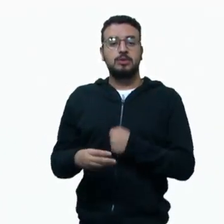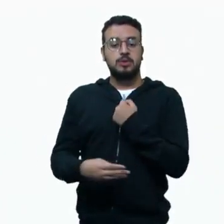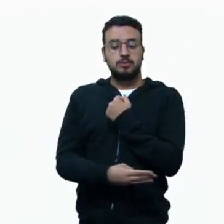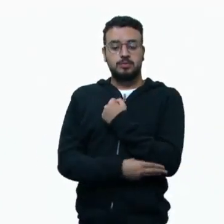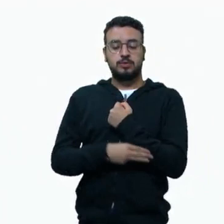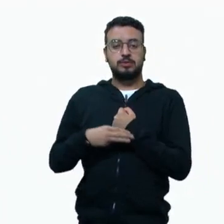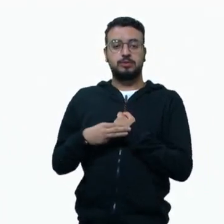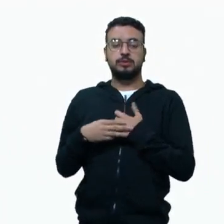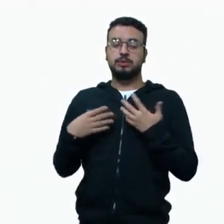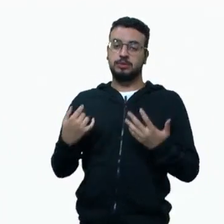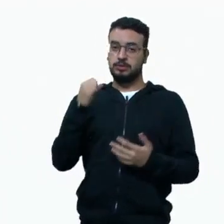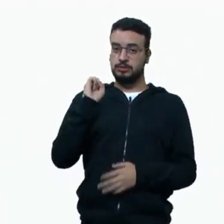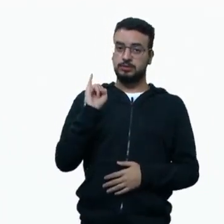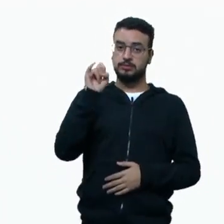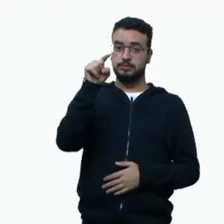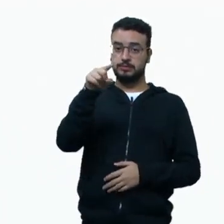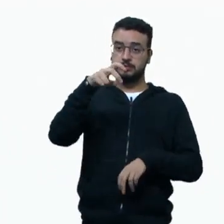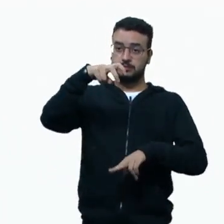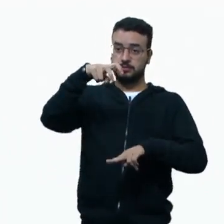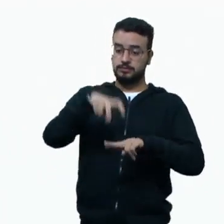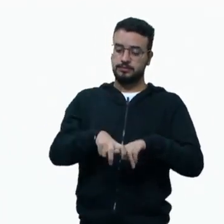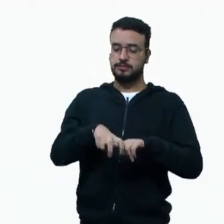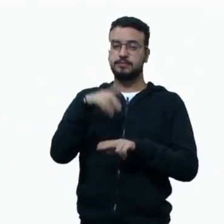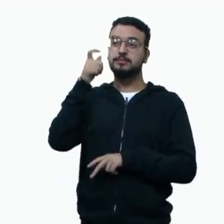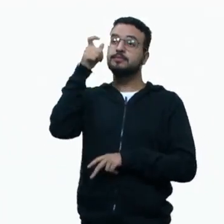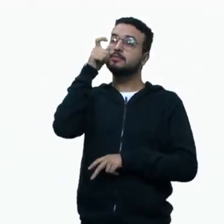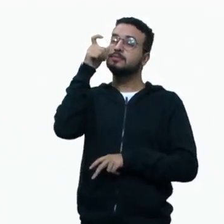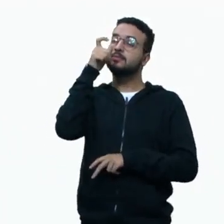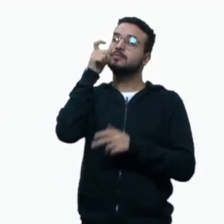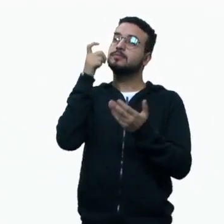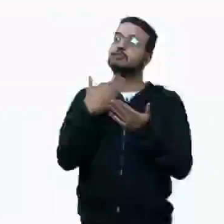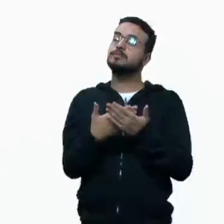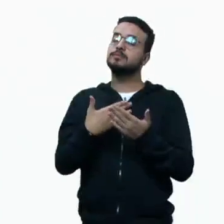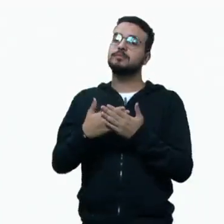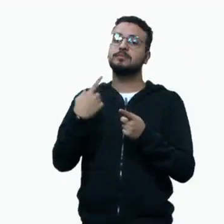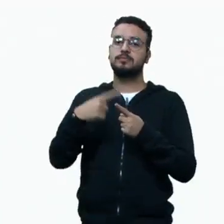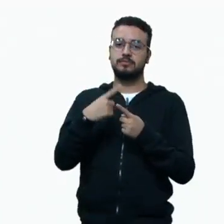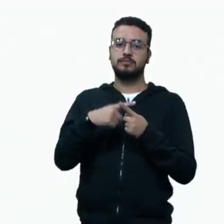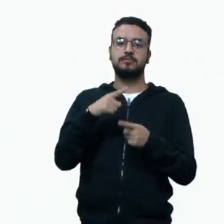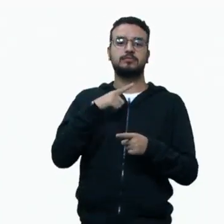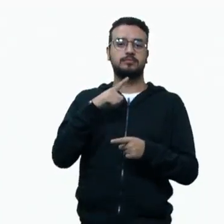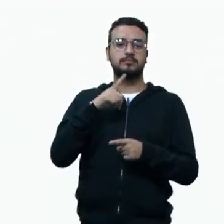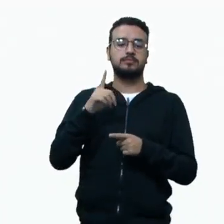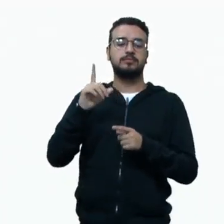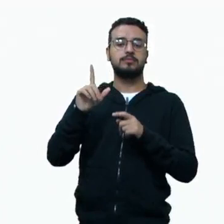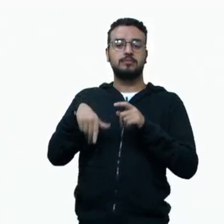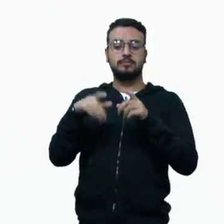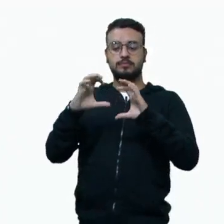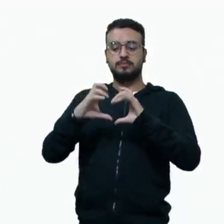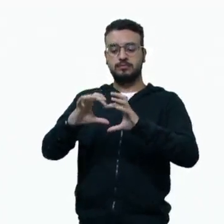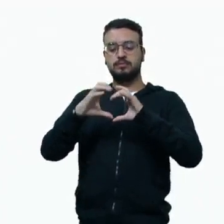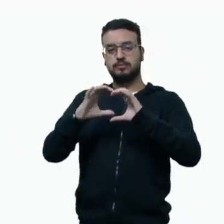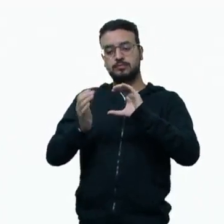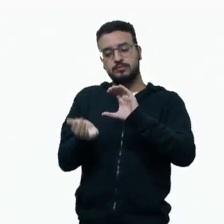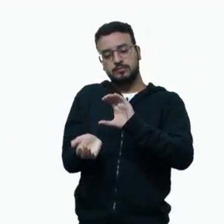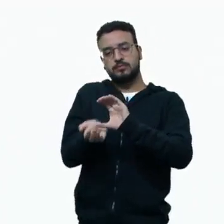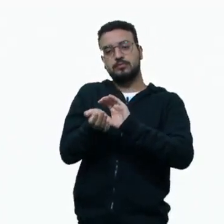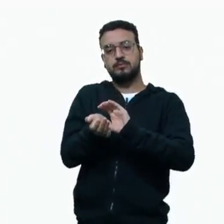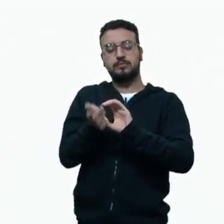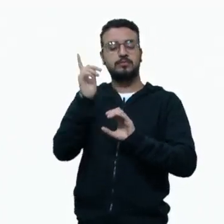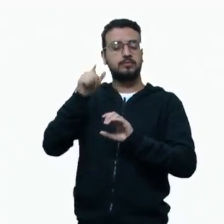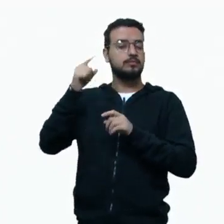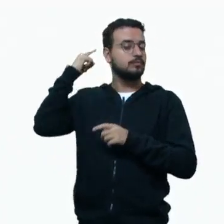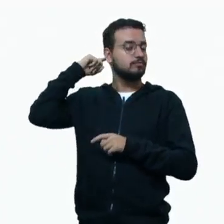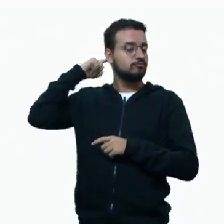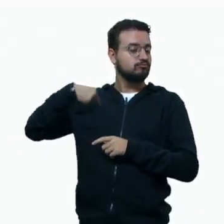está sentado aí vendo essa teleaula, é porque o seu cerebelo está enviando para o seu músculo todos os